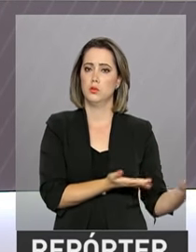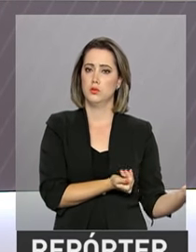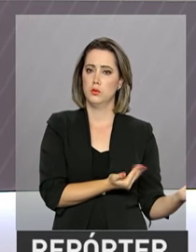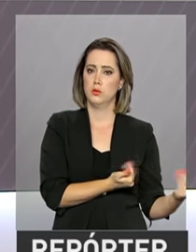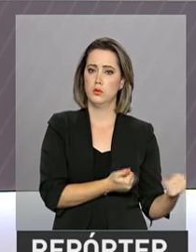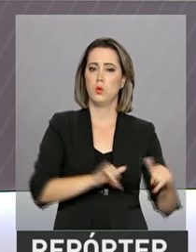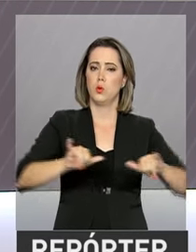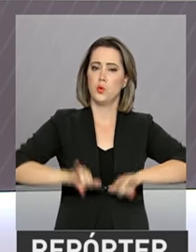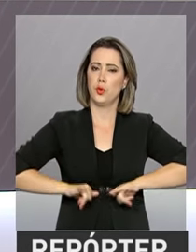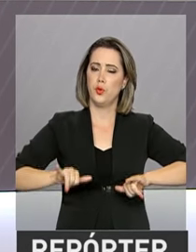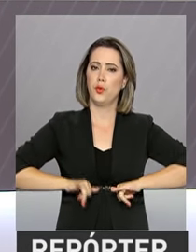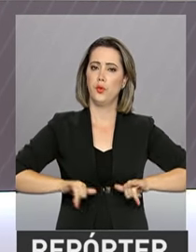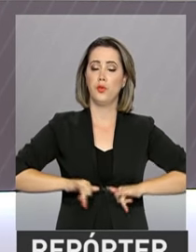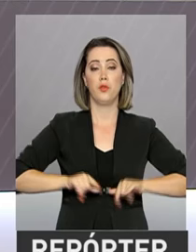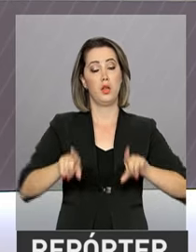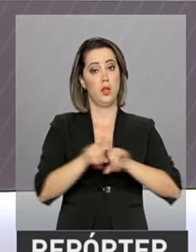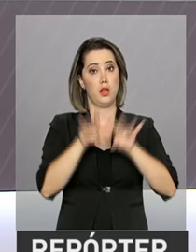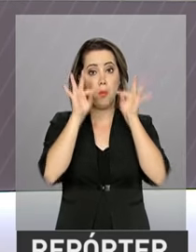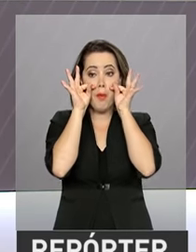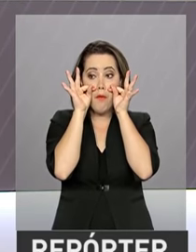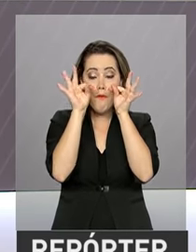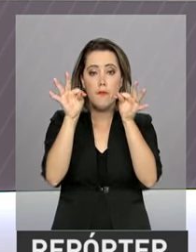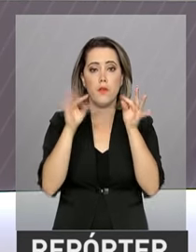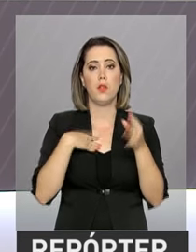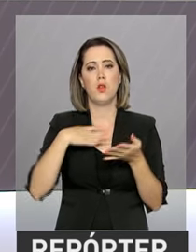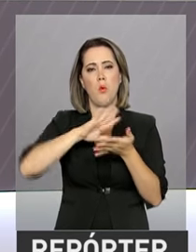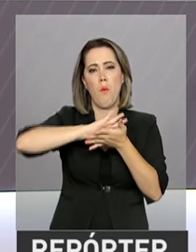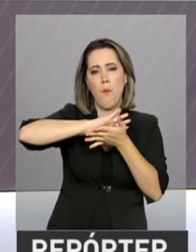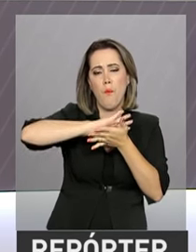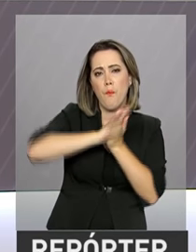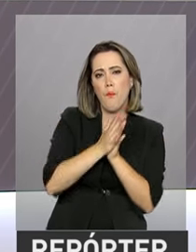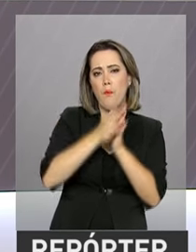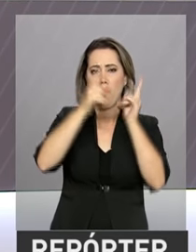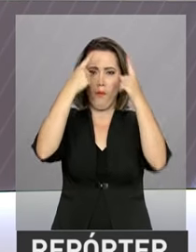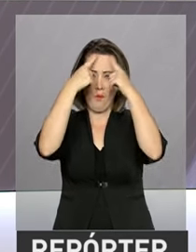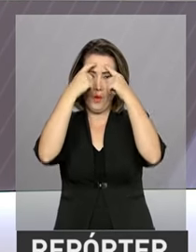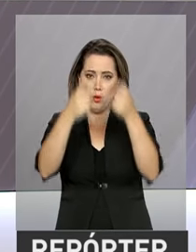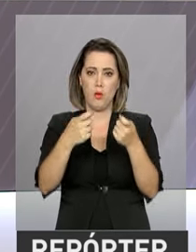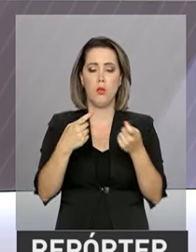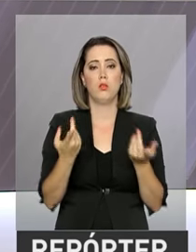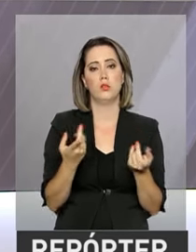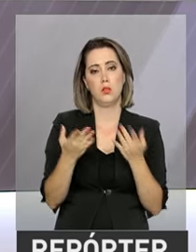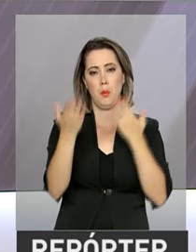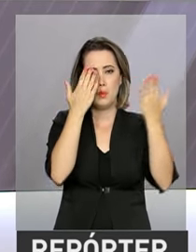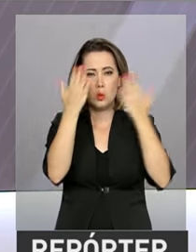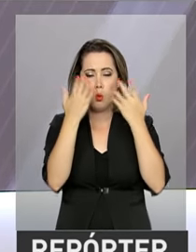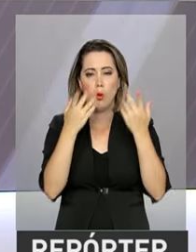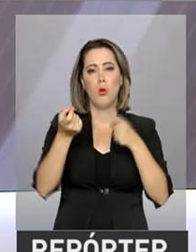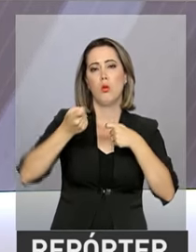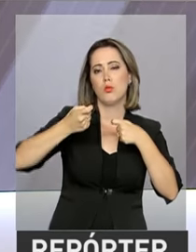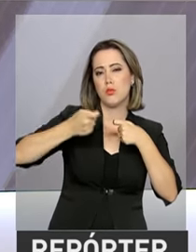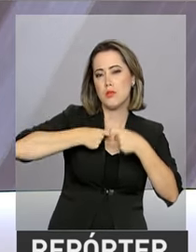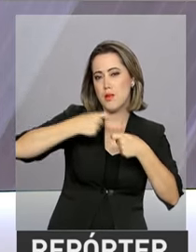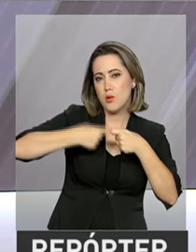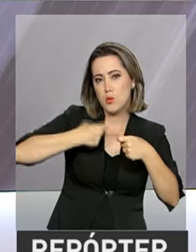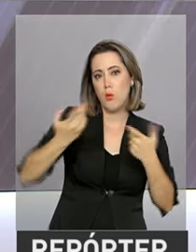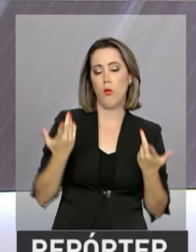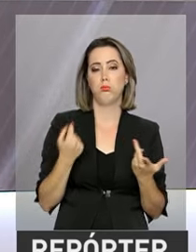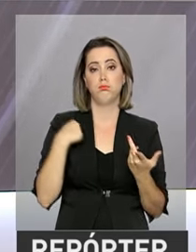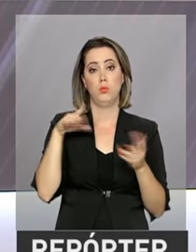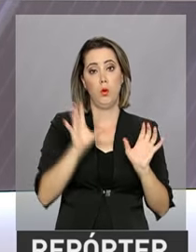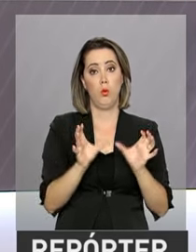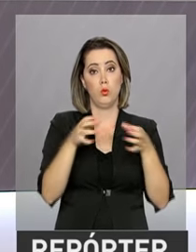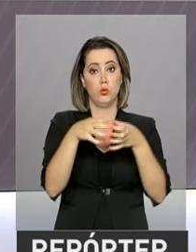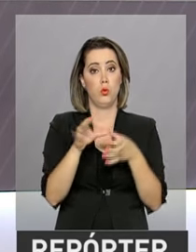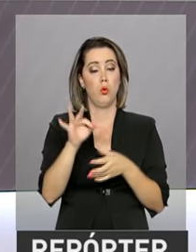adolescentes vítimas e testemunhas de violência física, psicológica ou sexual. Foi durante o Fórum Global da